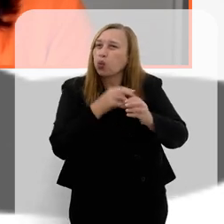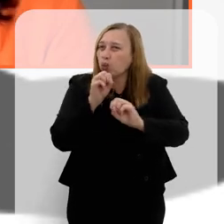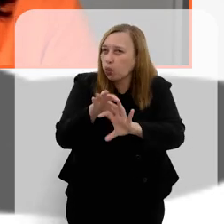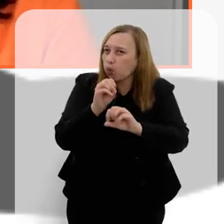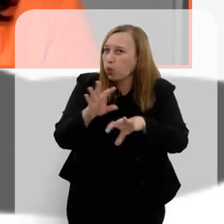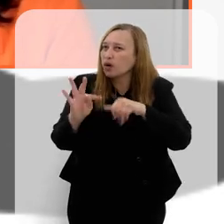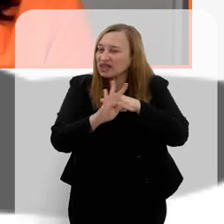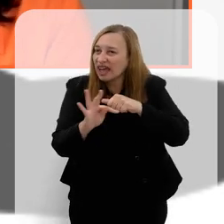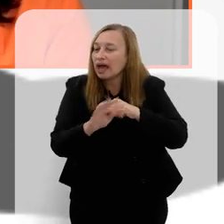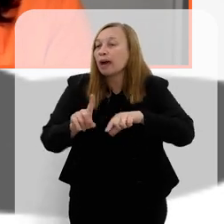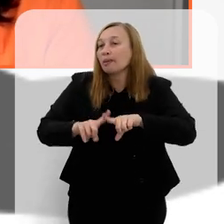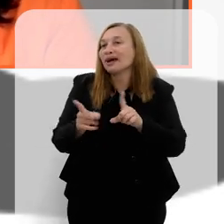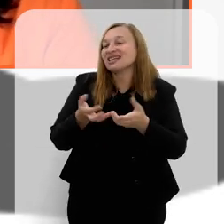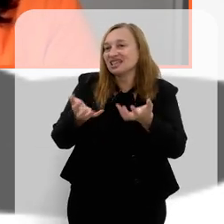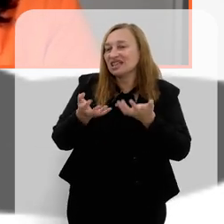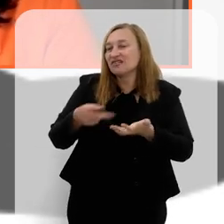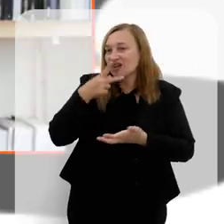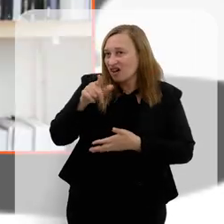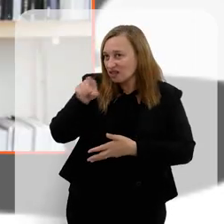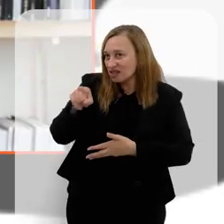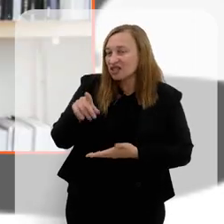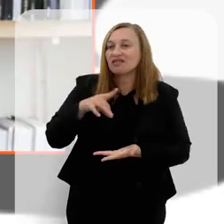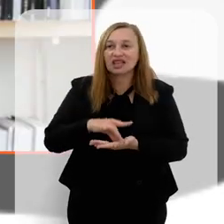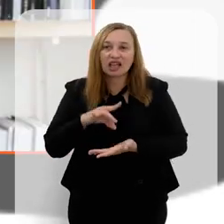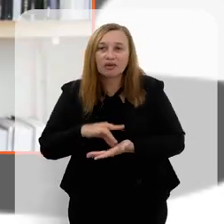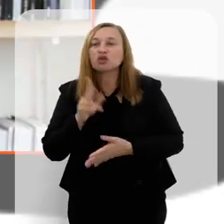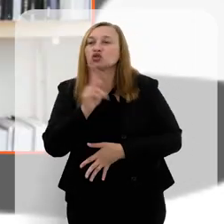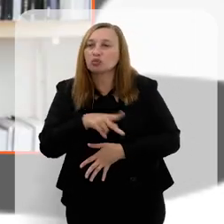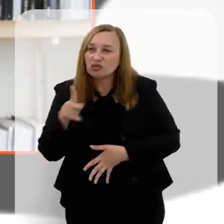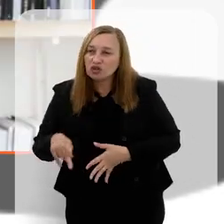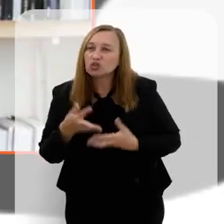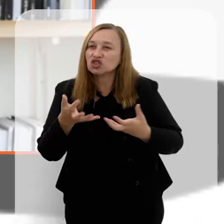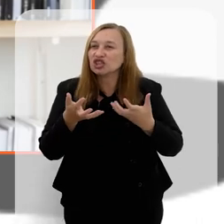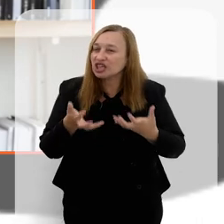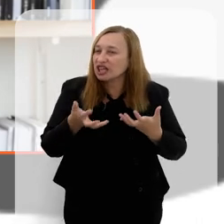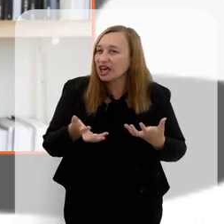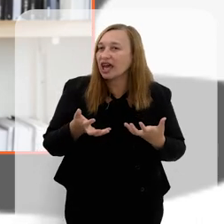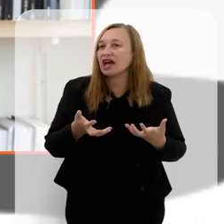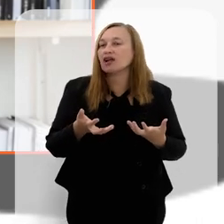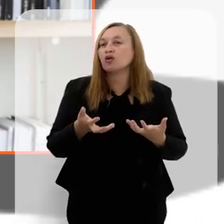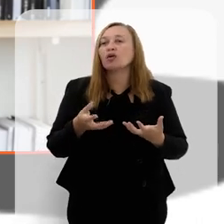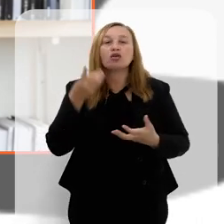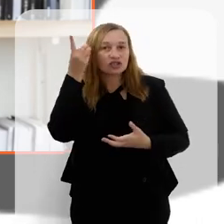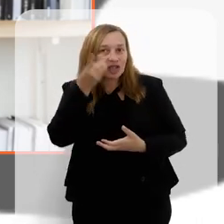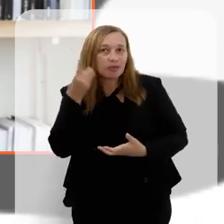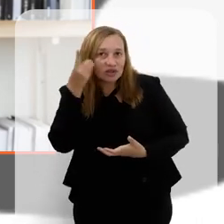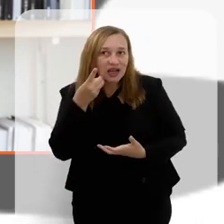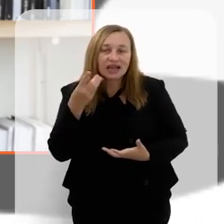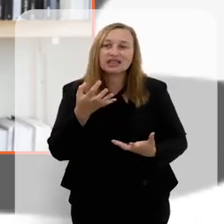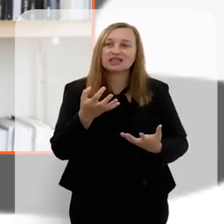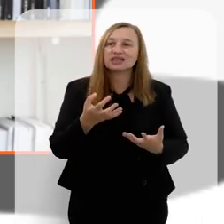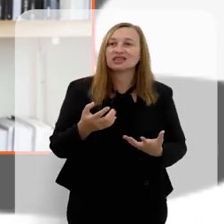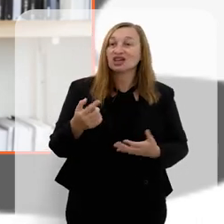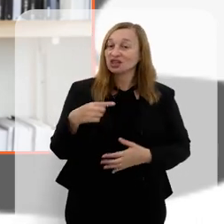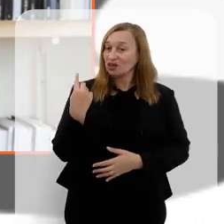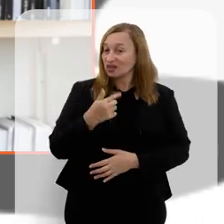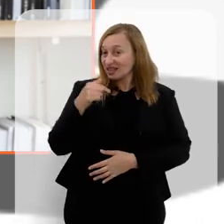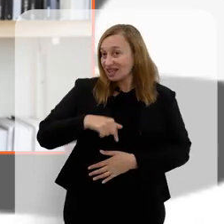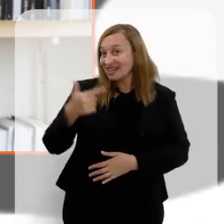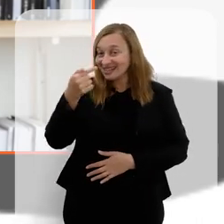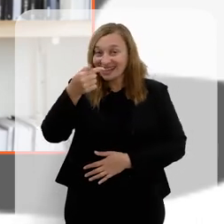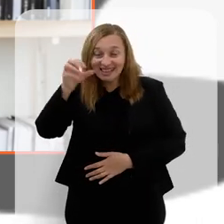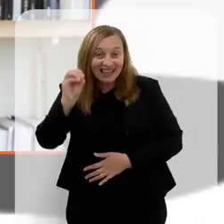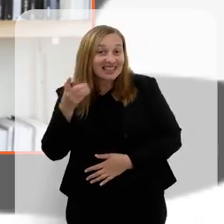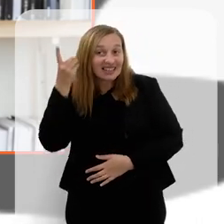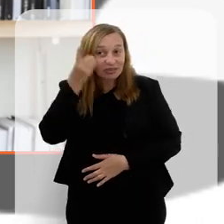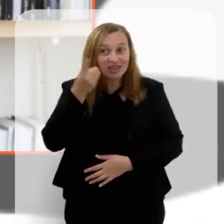a técnica, mas se quiser falar contigo, realmente, né, os professores que queiram instituir ou os deputados, que nós estamos